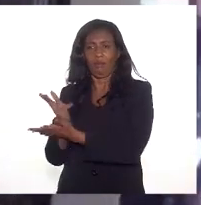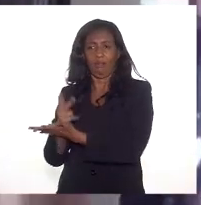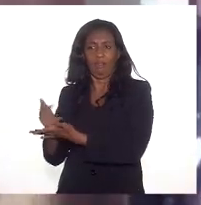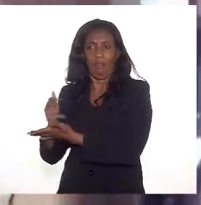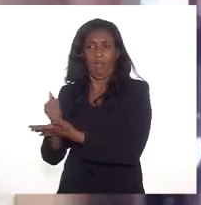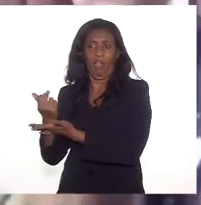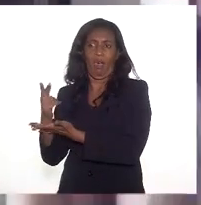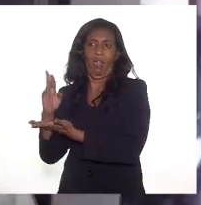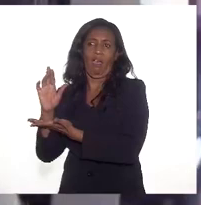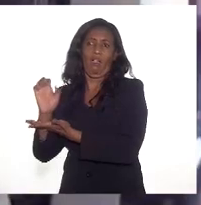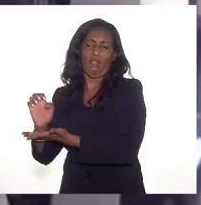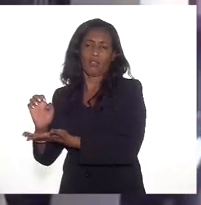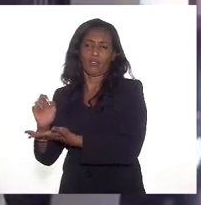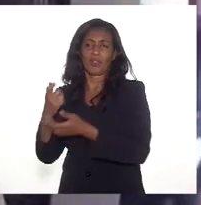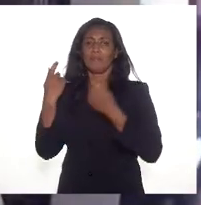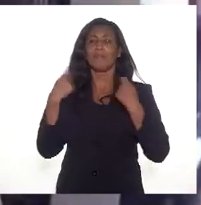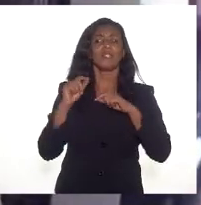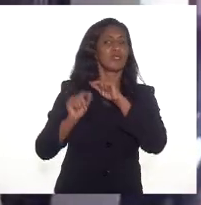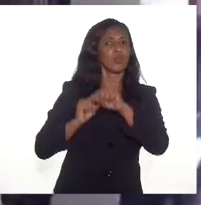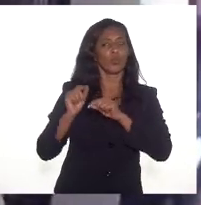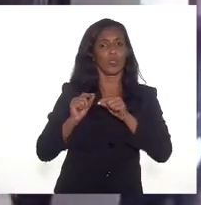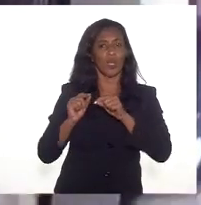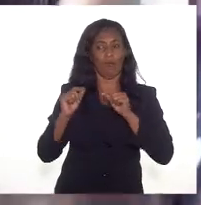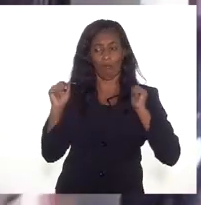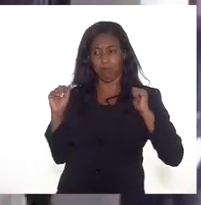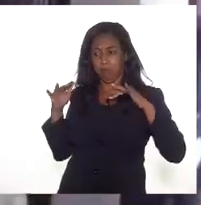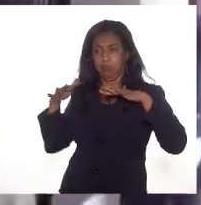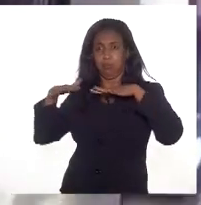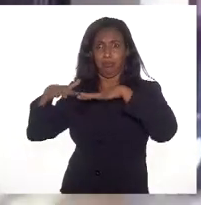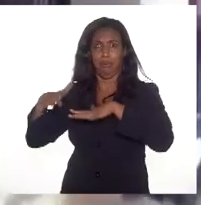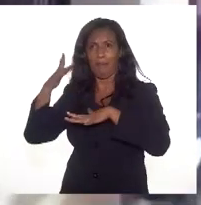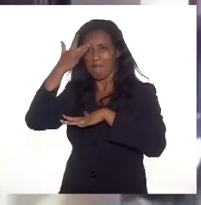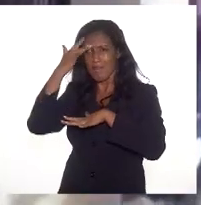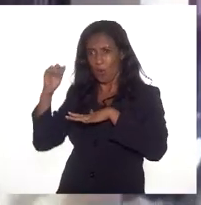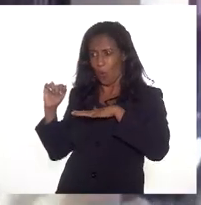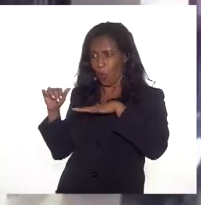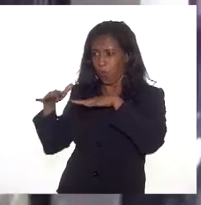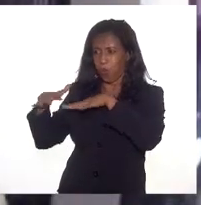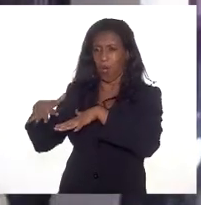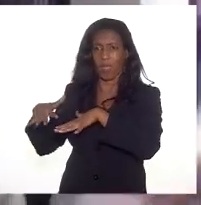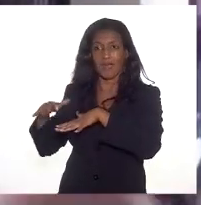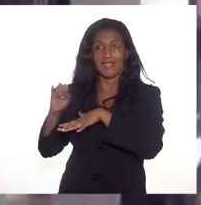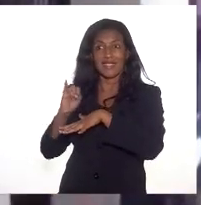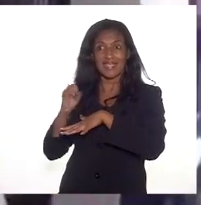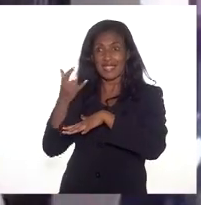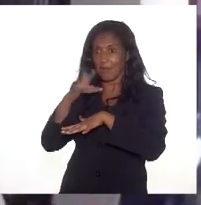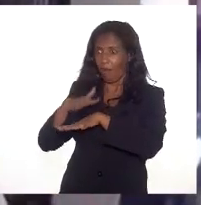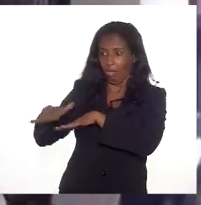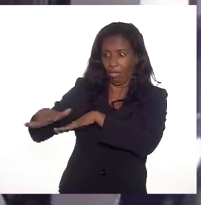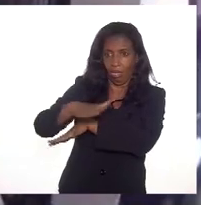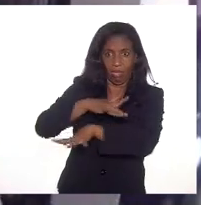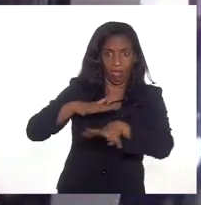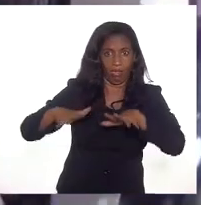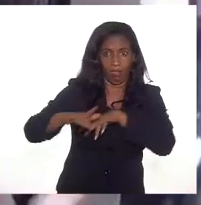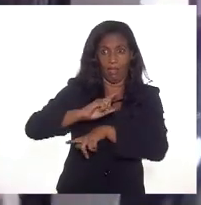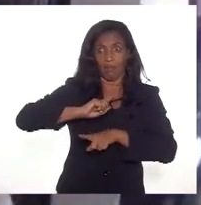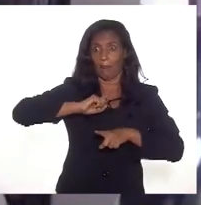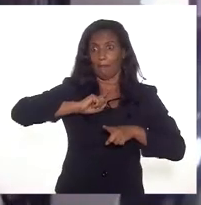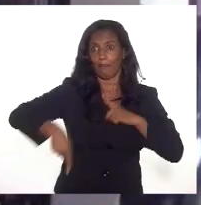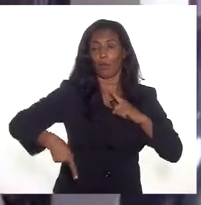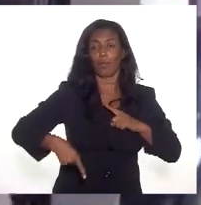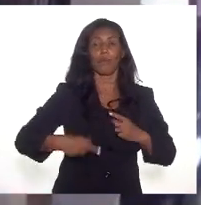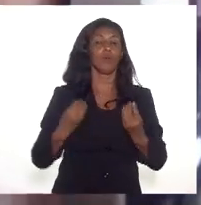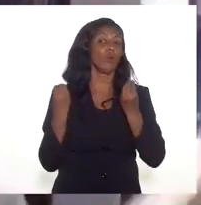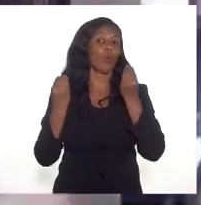depende principalmente da aglomeração. Ora, se não pode existir aglomeração, automaticamente significa não